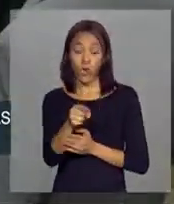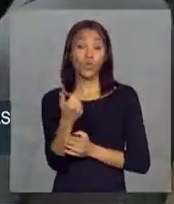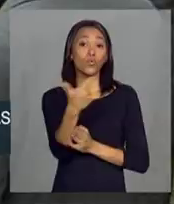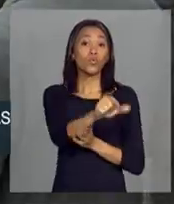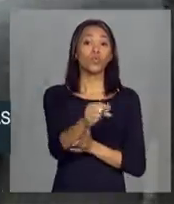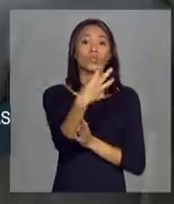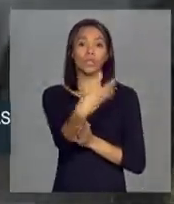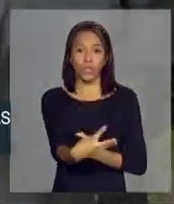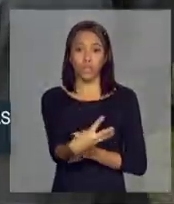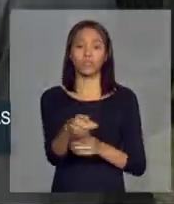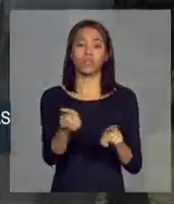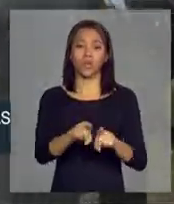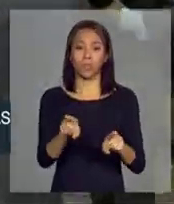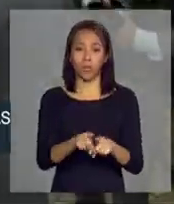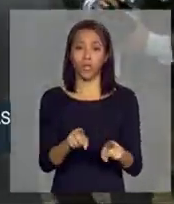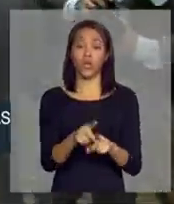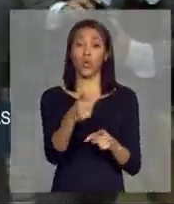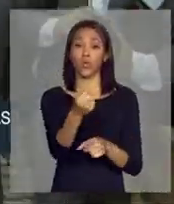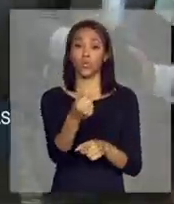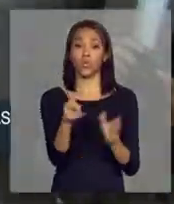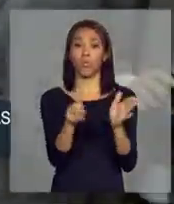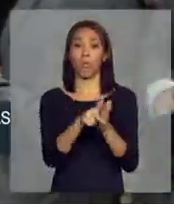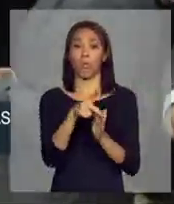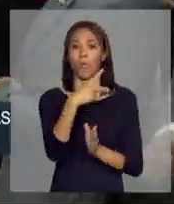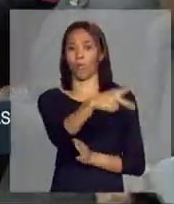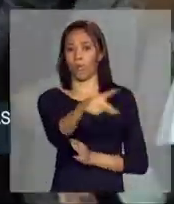com recursos nos municípios